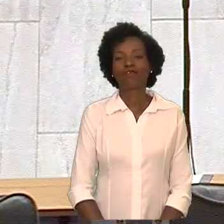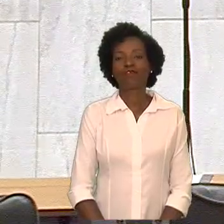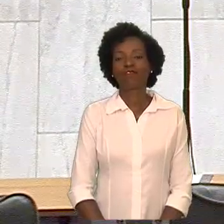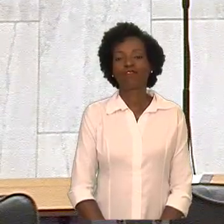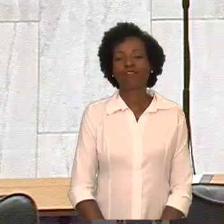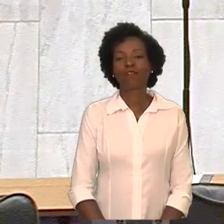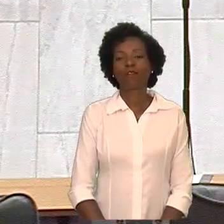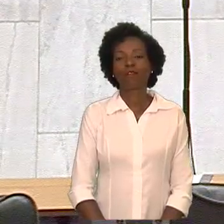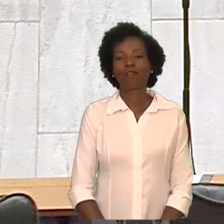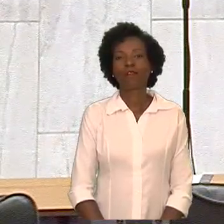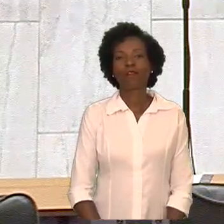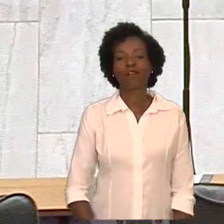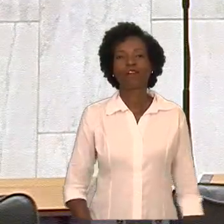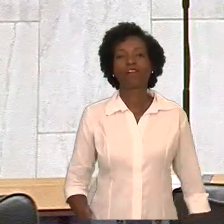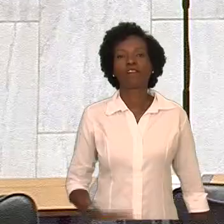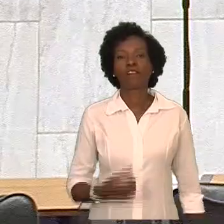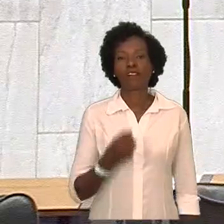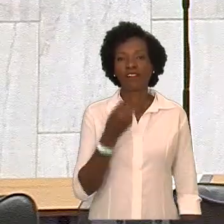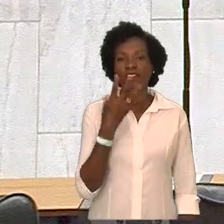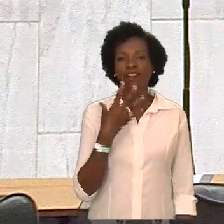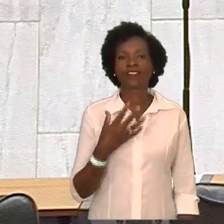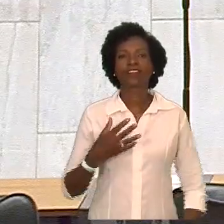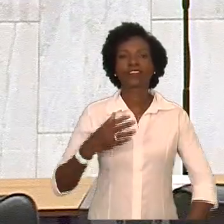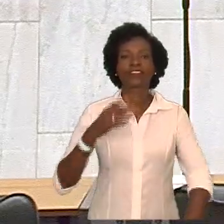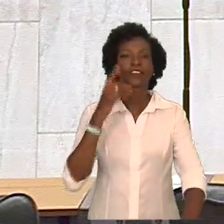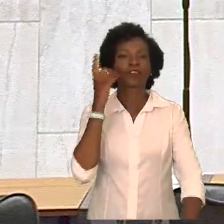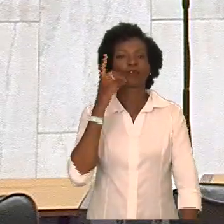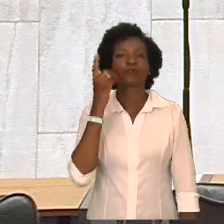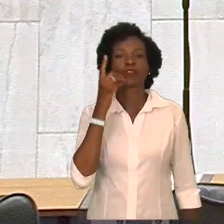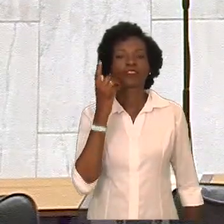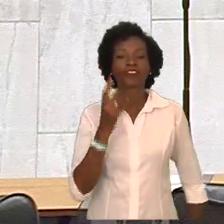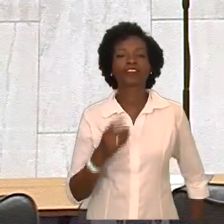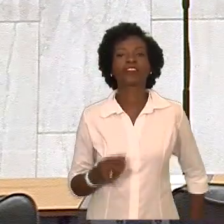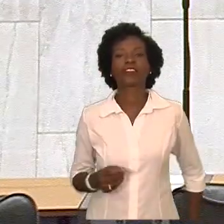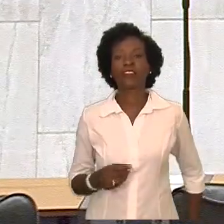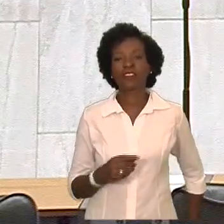com a palavra o deputado carlos giannazi